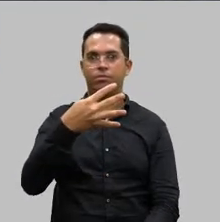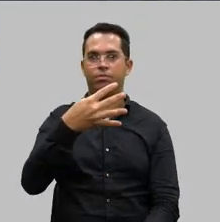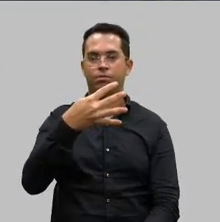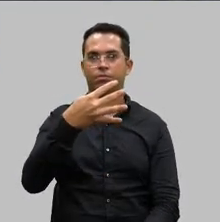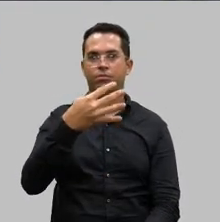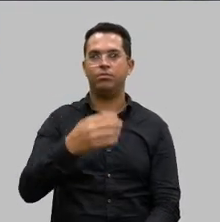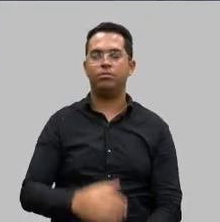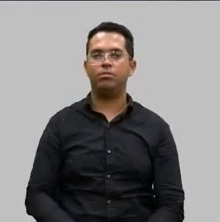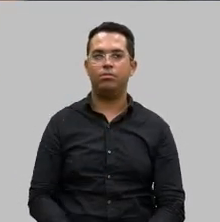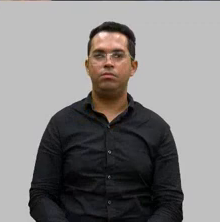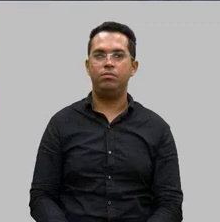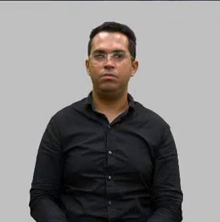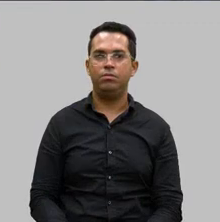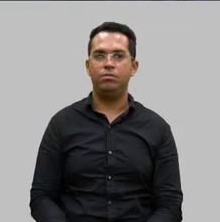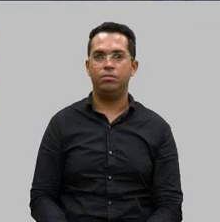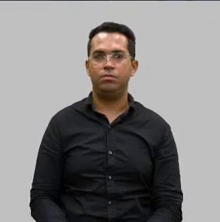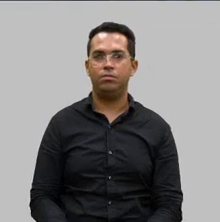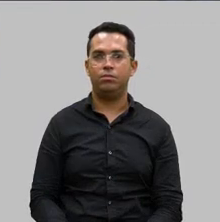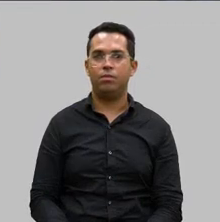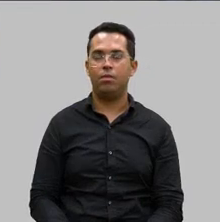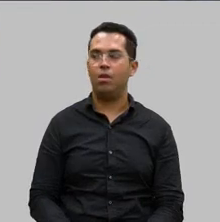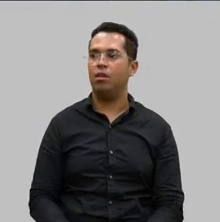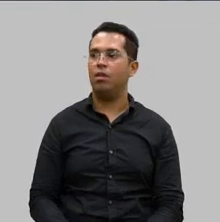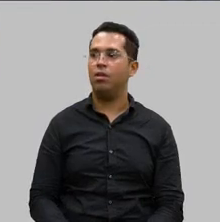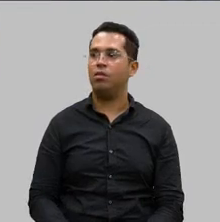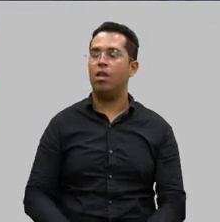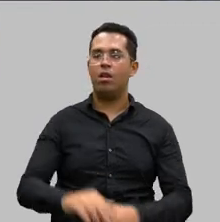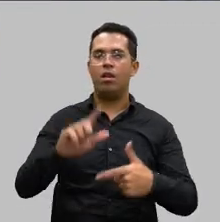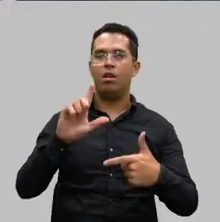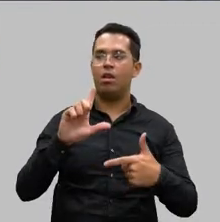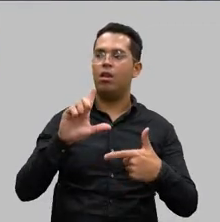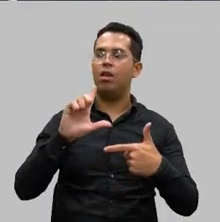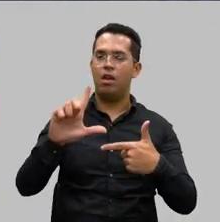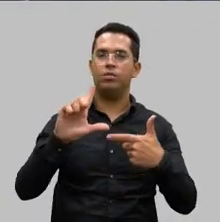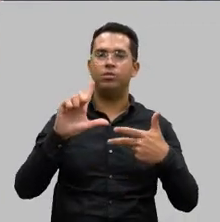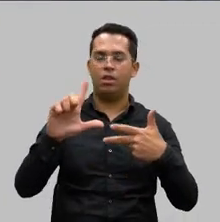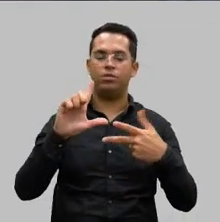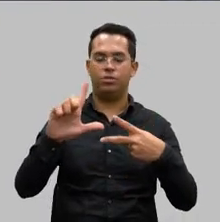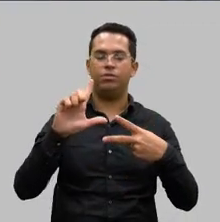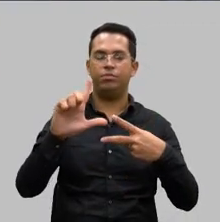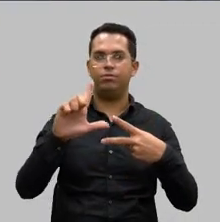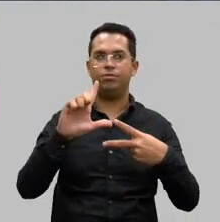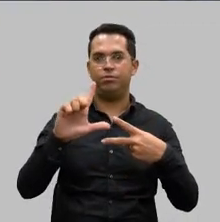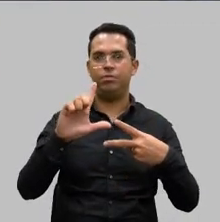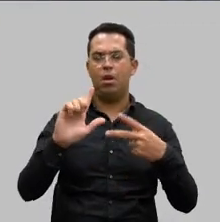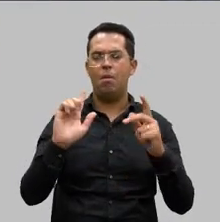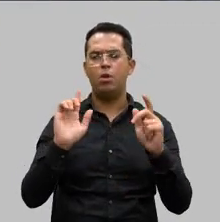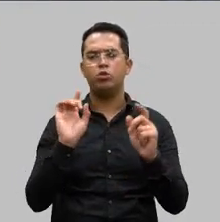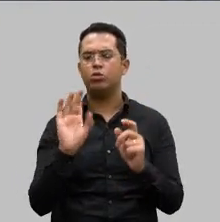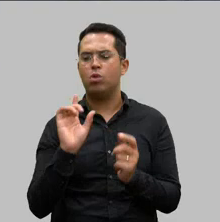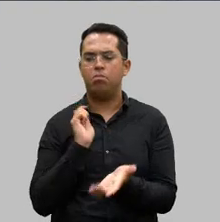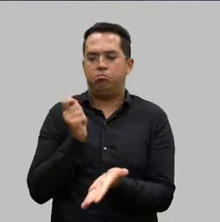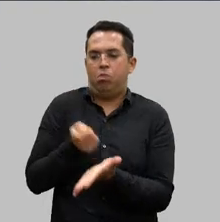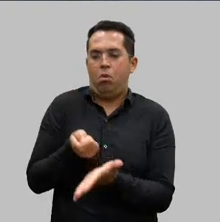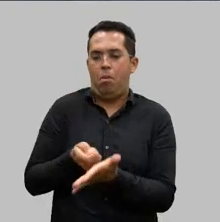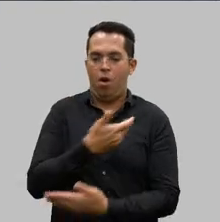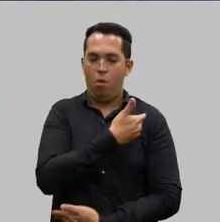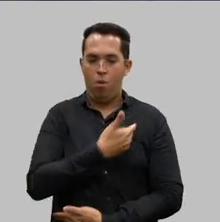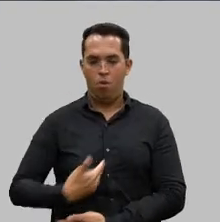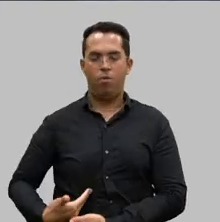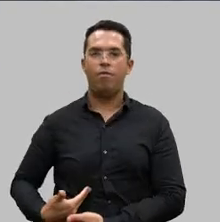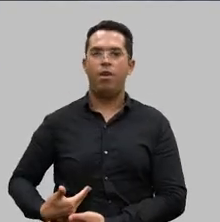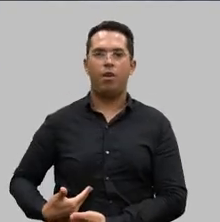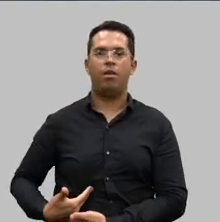fazendo então nós precisamos fazer a nossa parte sim não estamos aqui só para cobrar o governo nós não estamos aqui para jogar responsabilidade nos